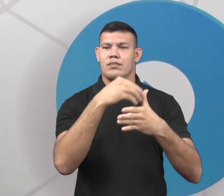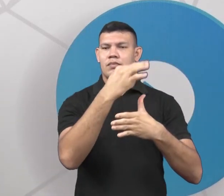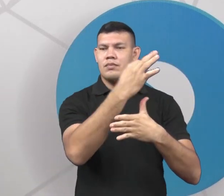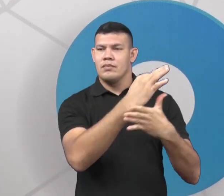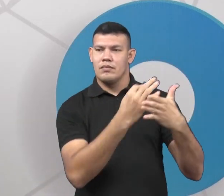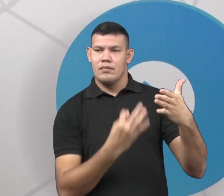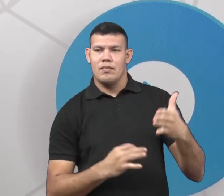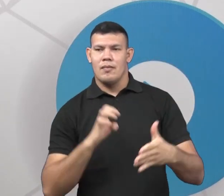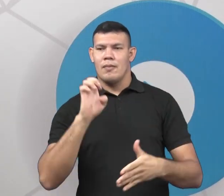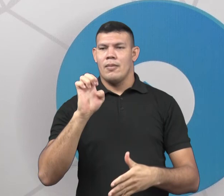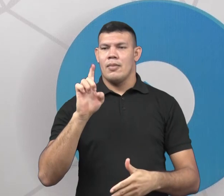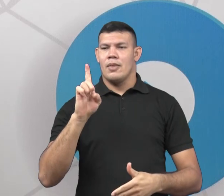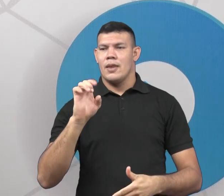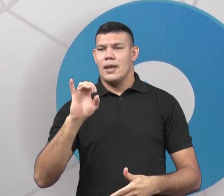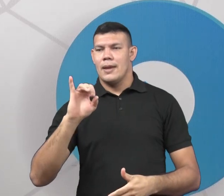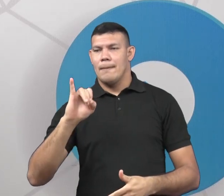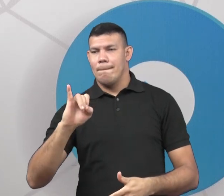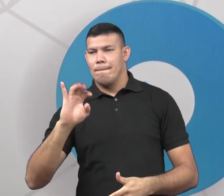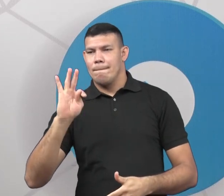sobre a